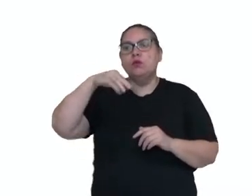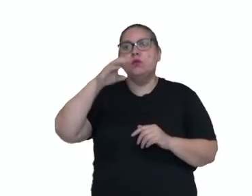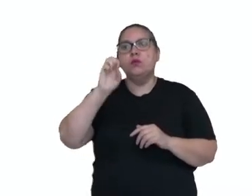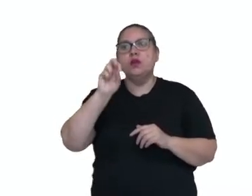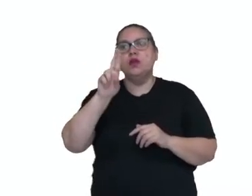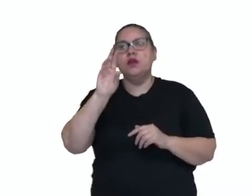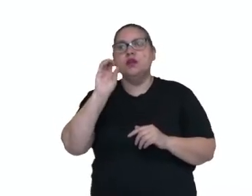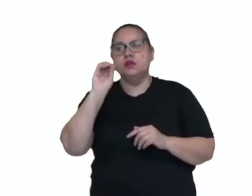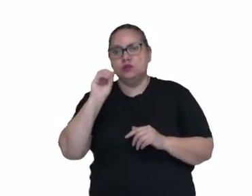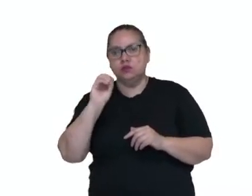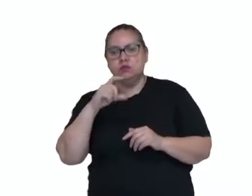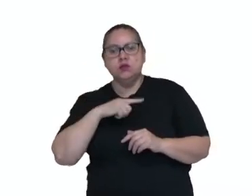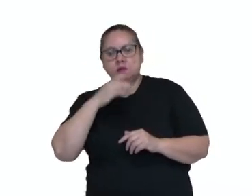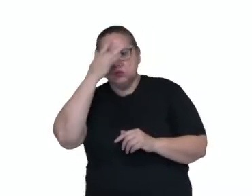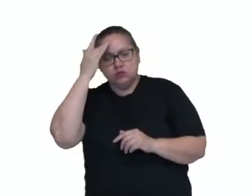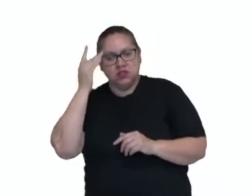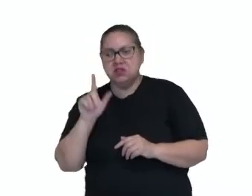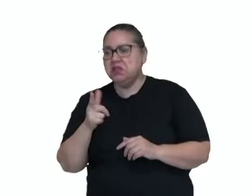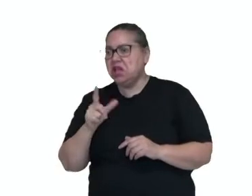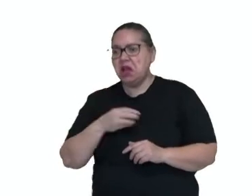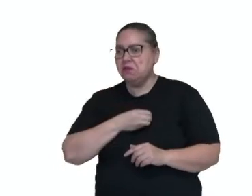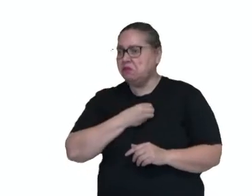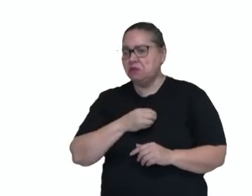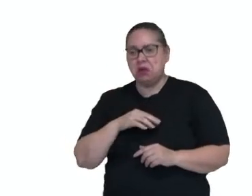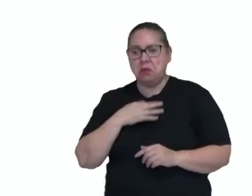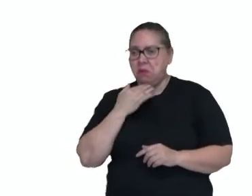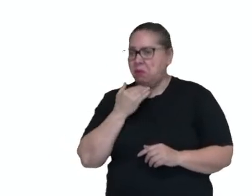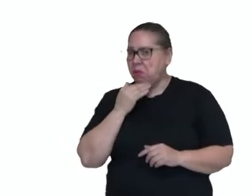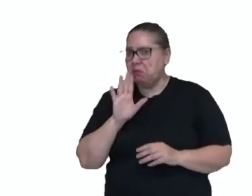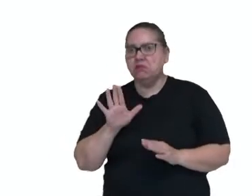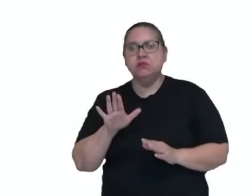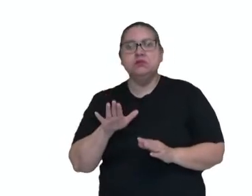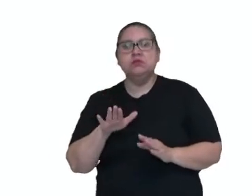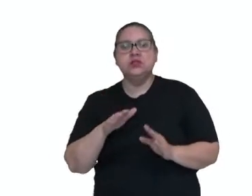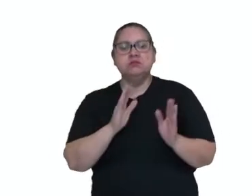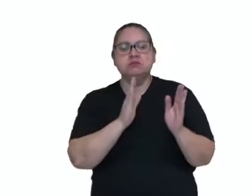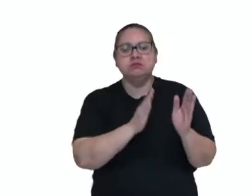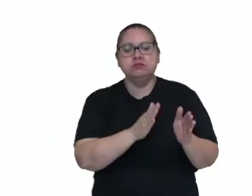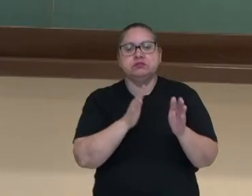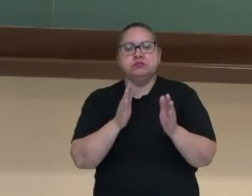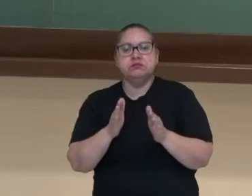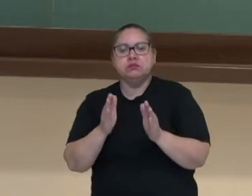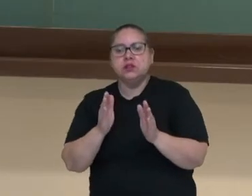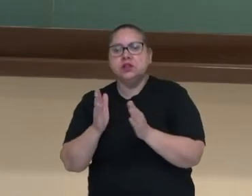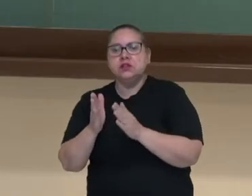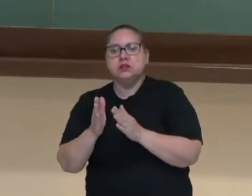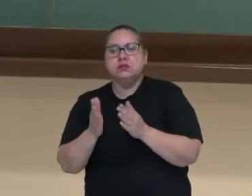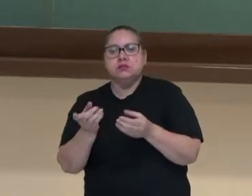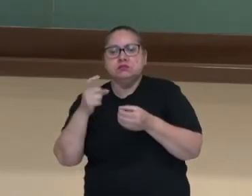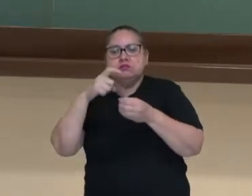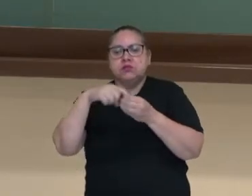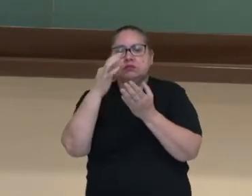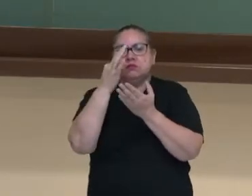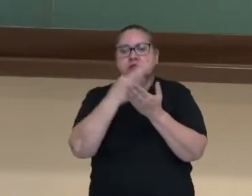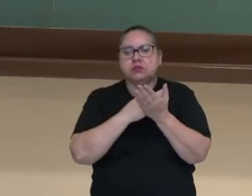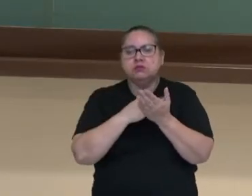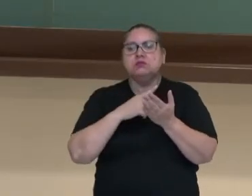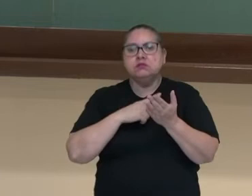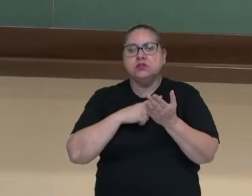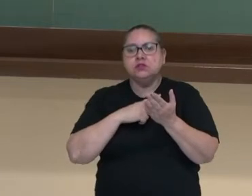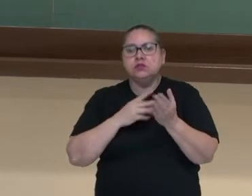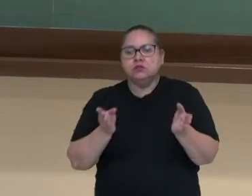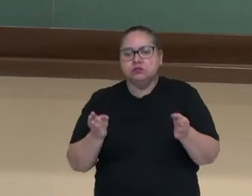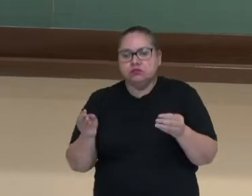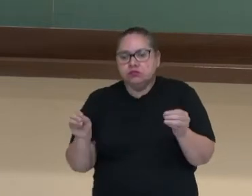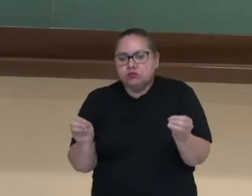existiu, mas que após séculos de narrativas isoladas, os cantos, né, que compõem o texto tenham sido